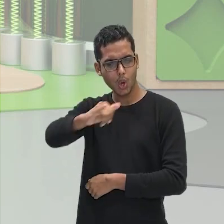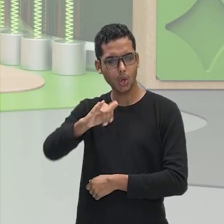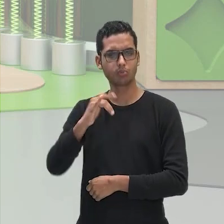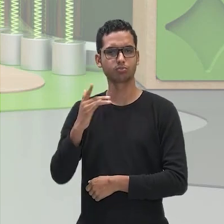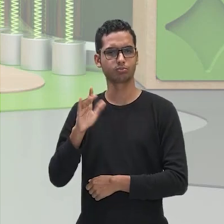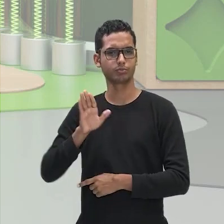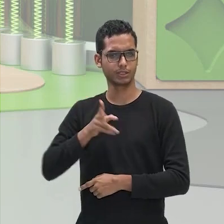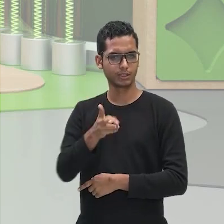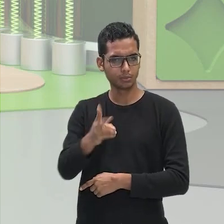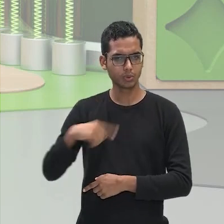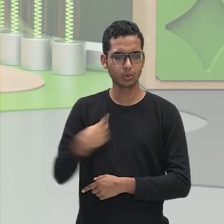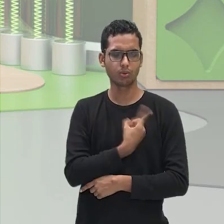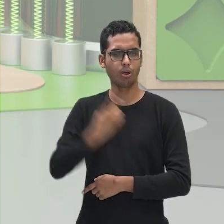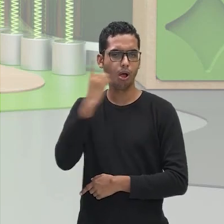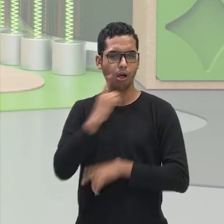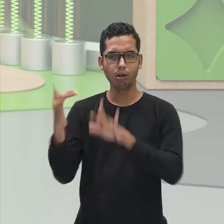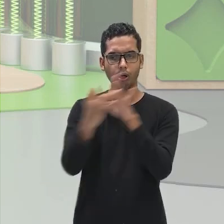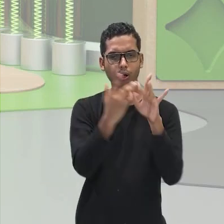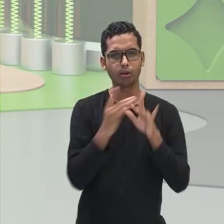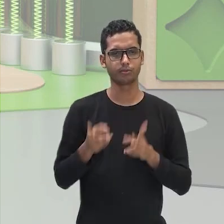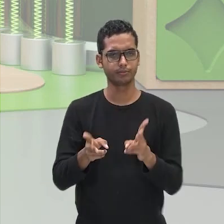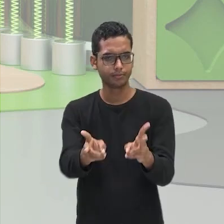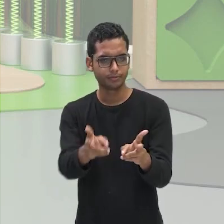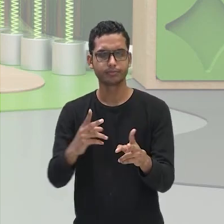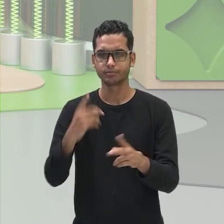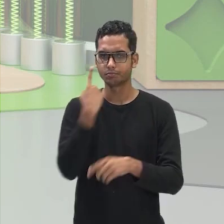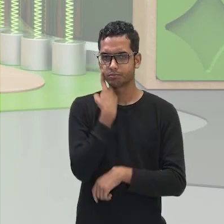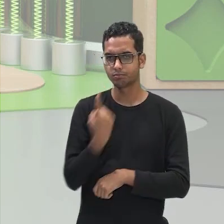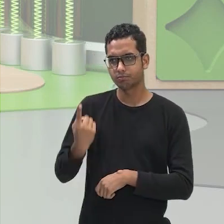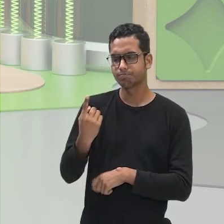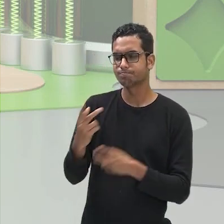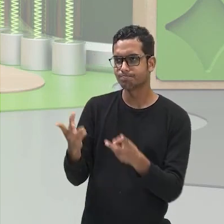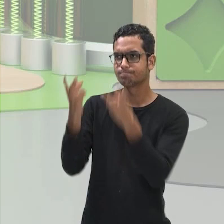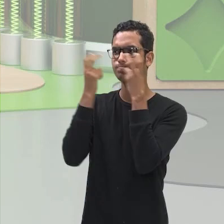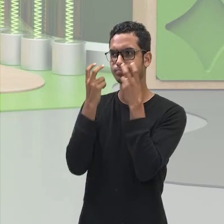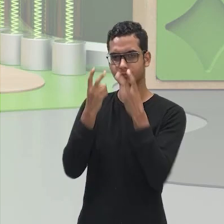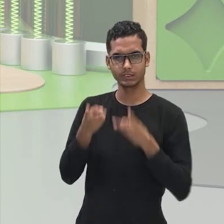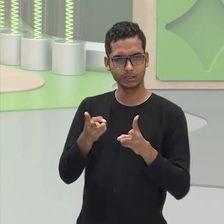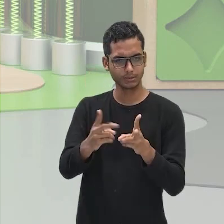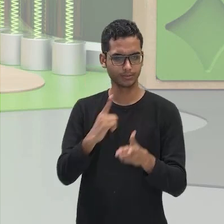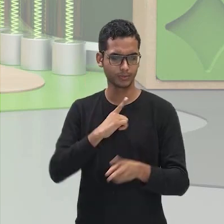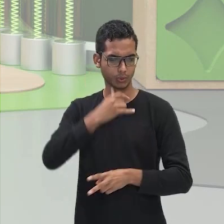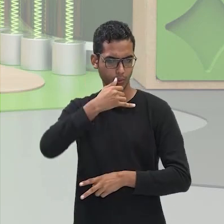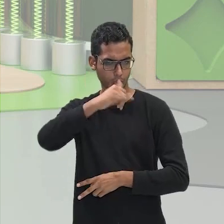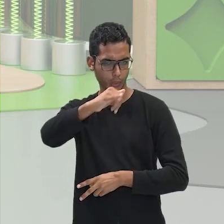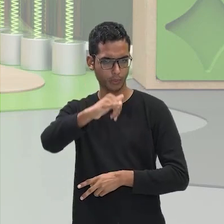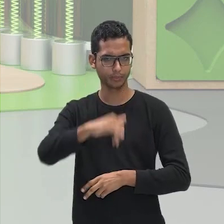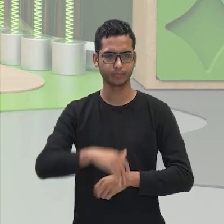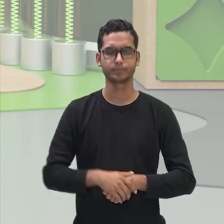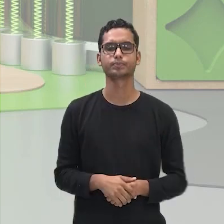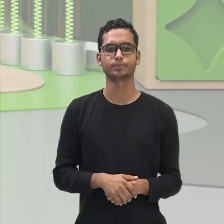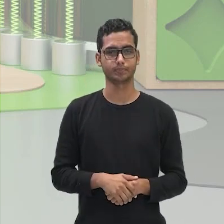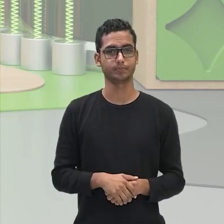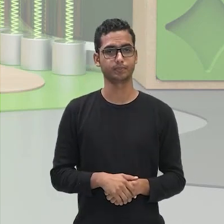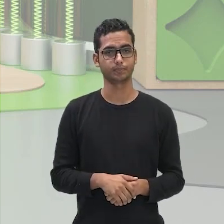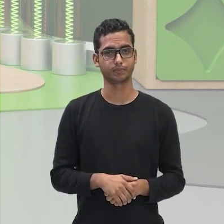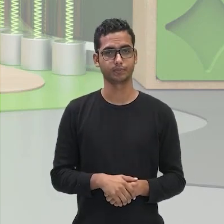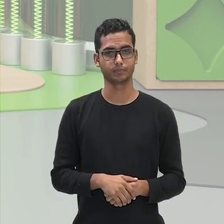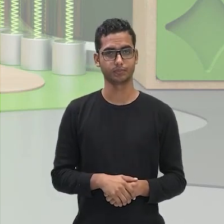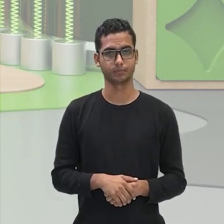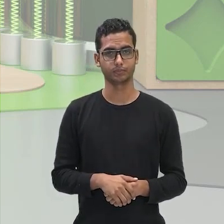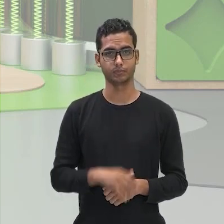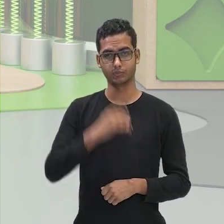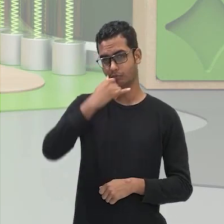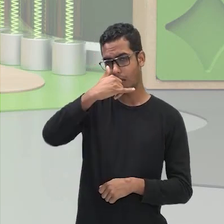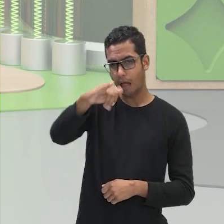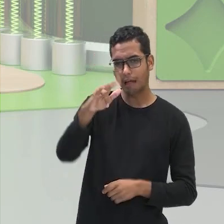interagir, a gente vai ter situações aí onde a gente vai perceber a presença da energia, Uma vez que a energia a gente não consegue